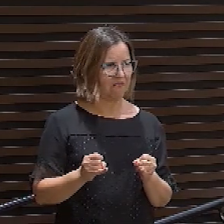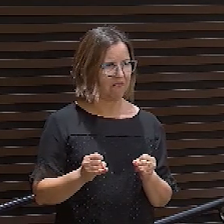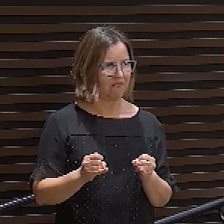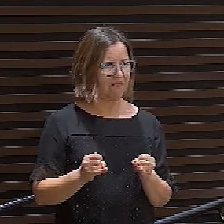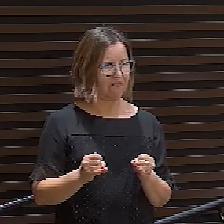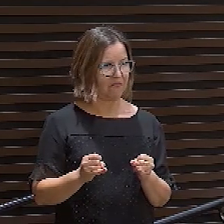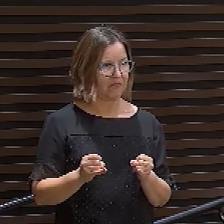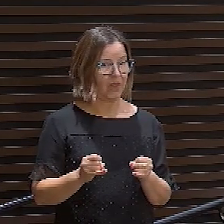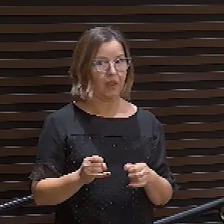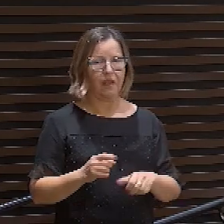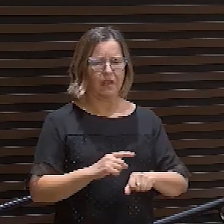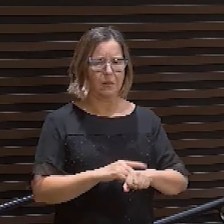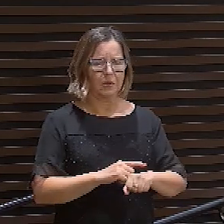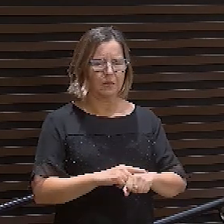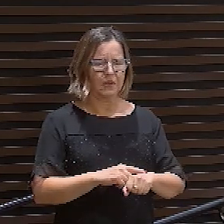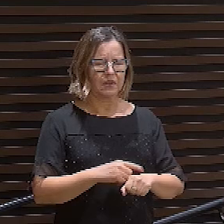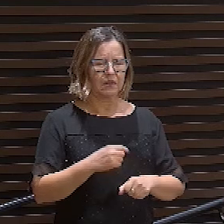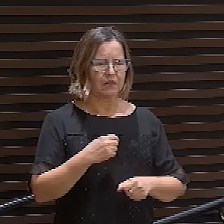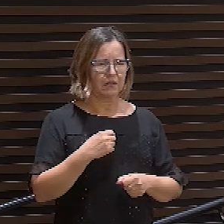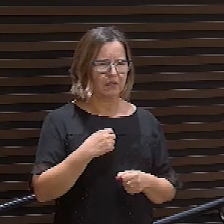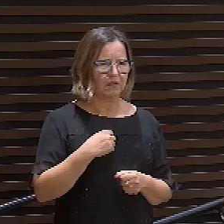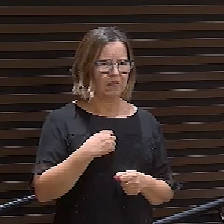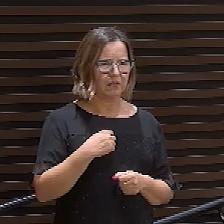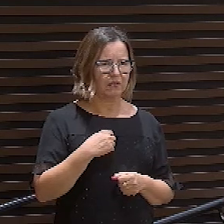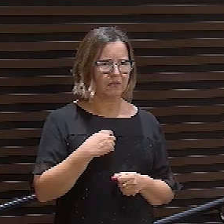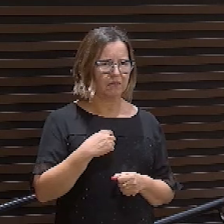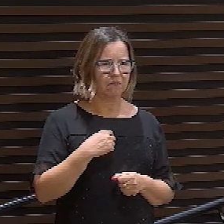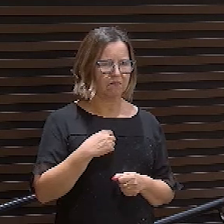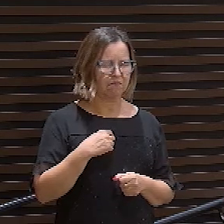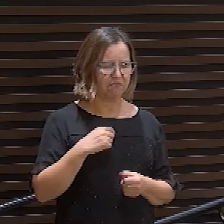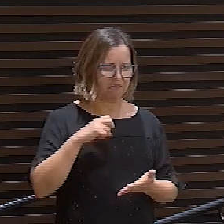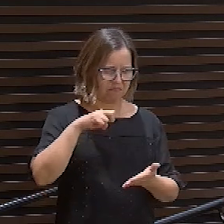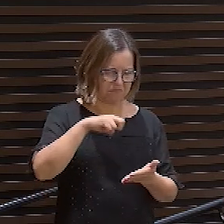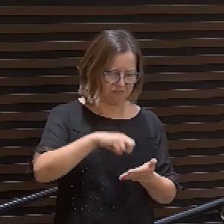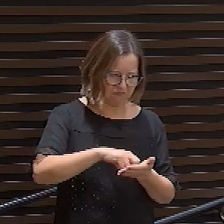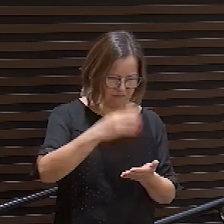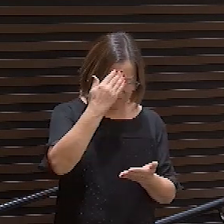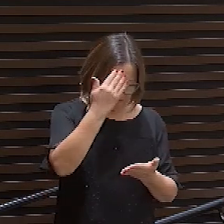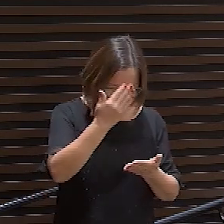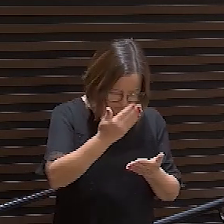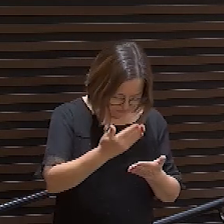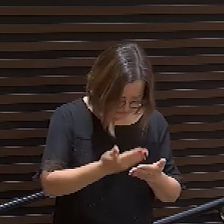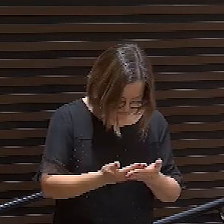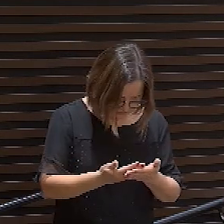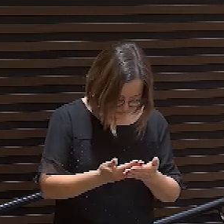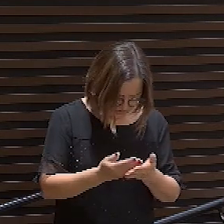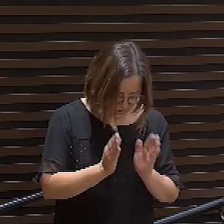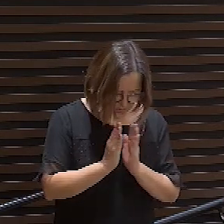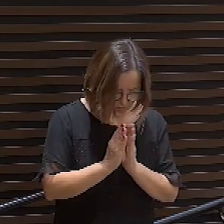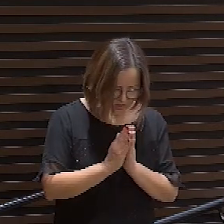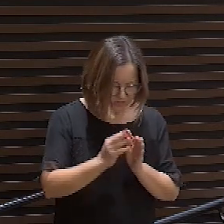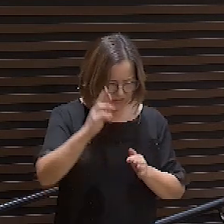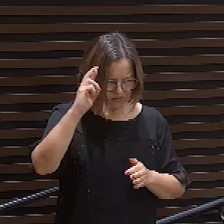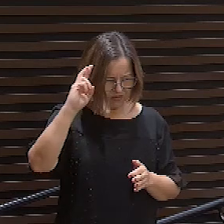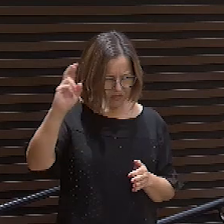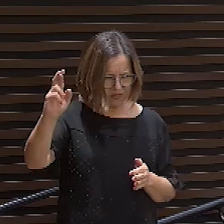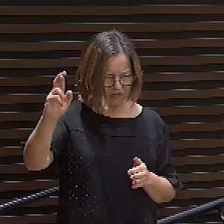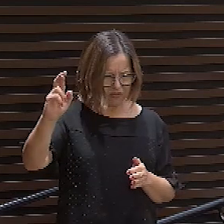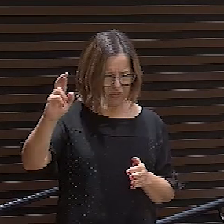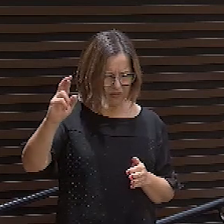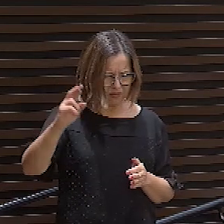E naquela hora eu colei o rosto no chão e disse, Senhor, ele é